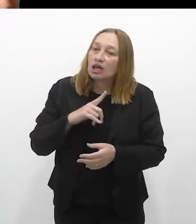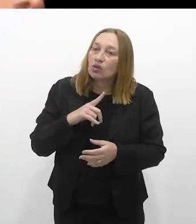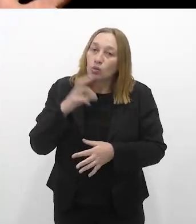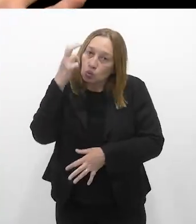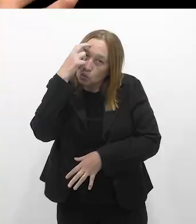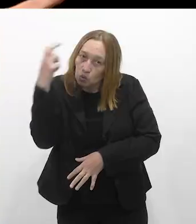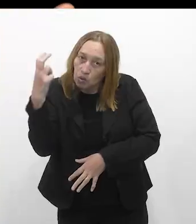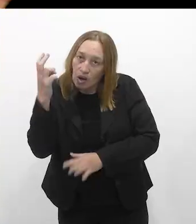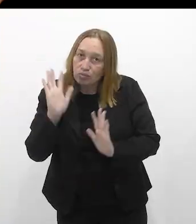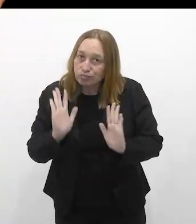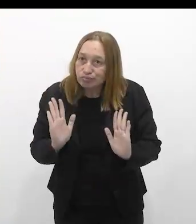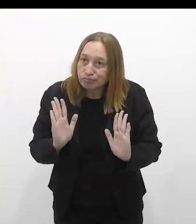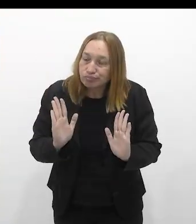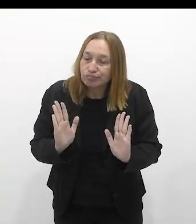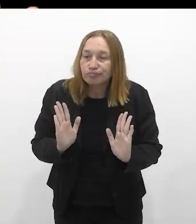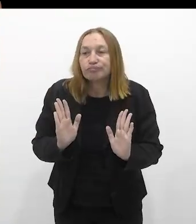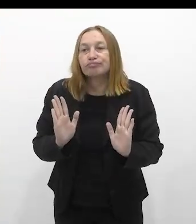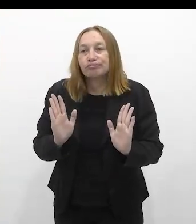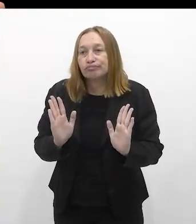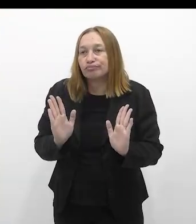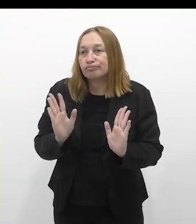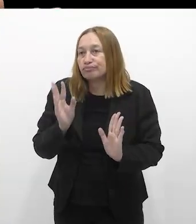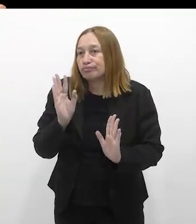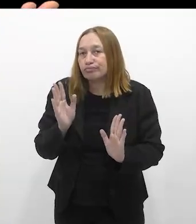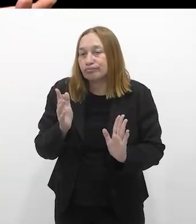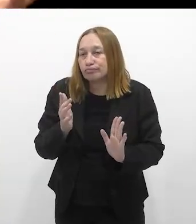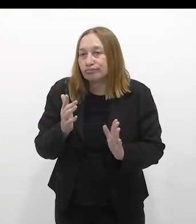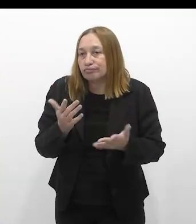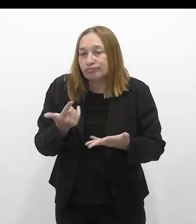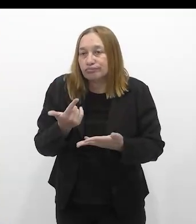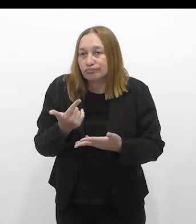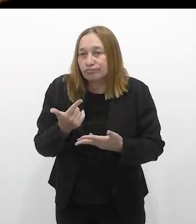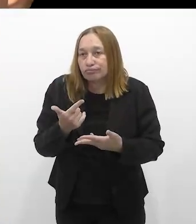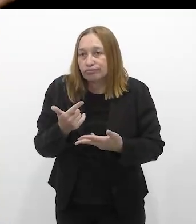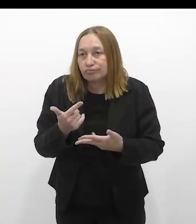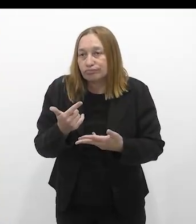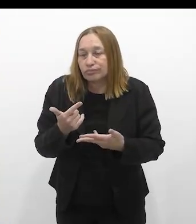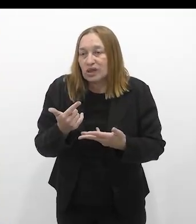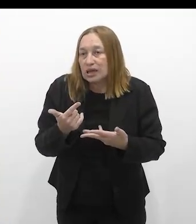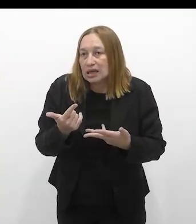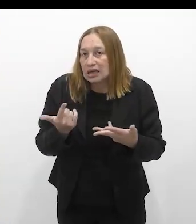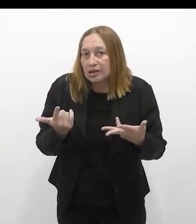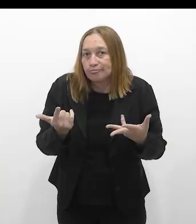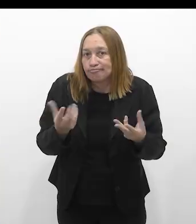Tem um fator cultural, que é inegável, que